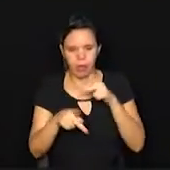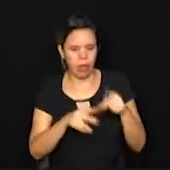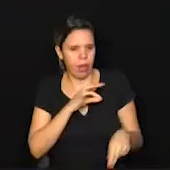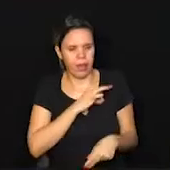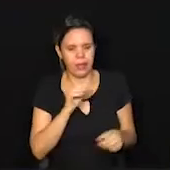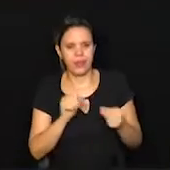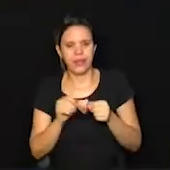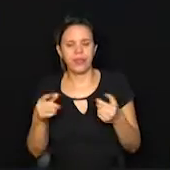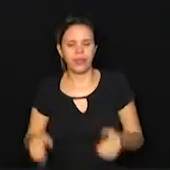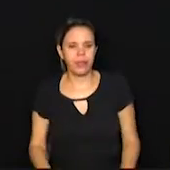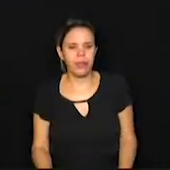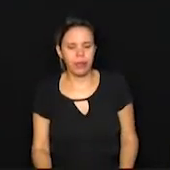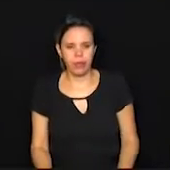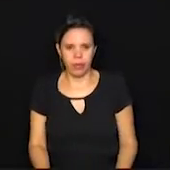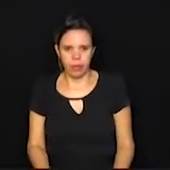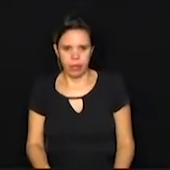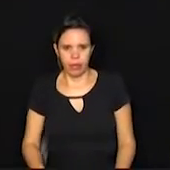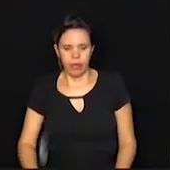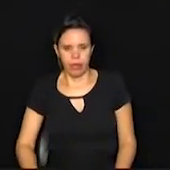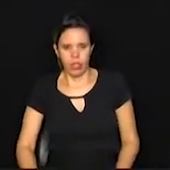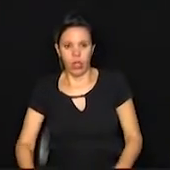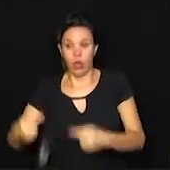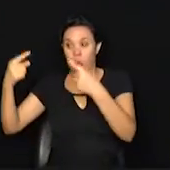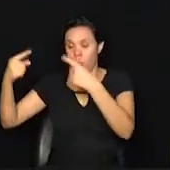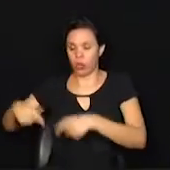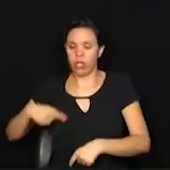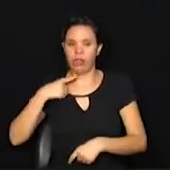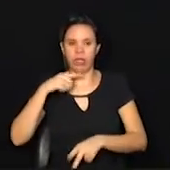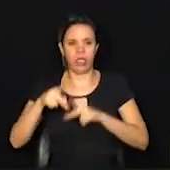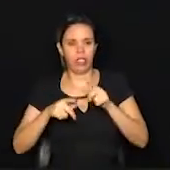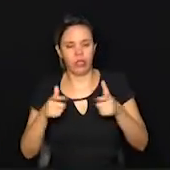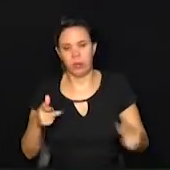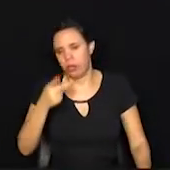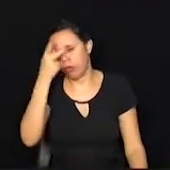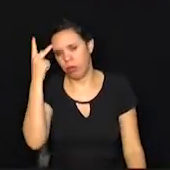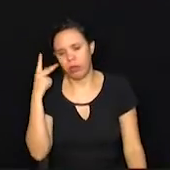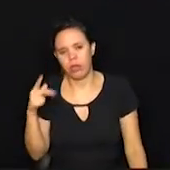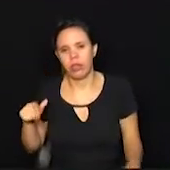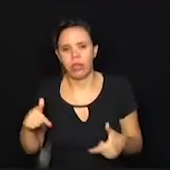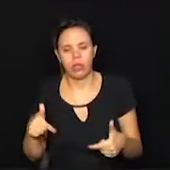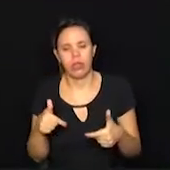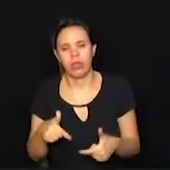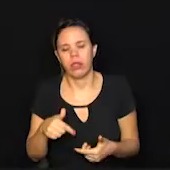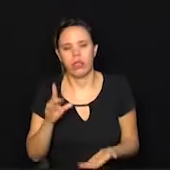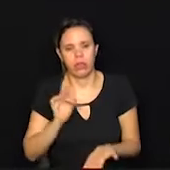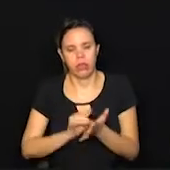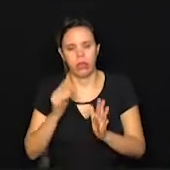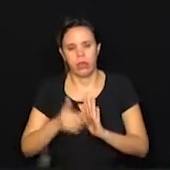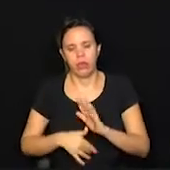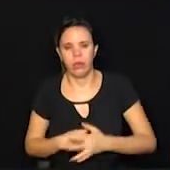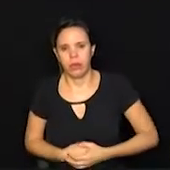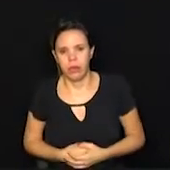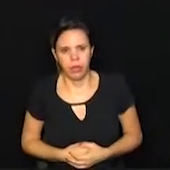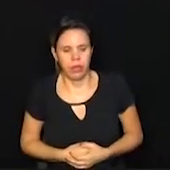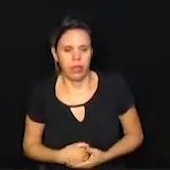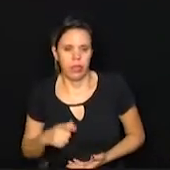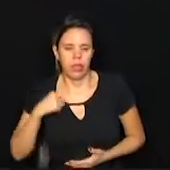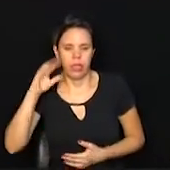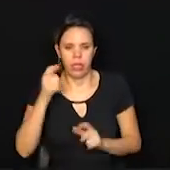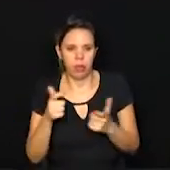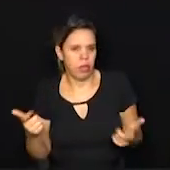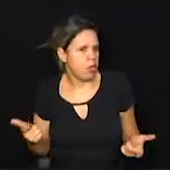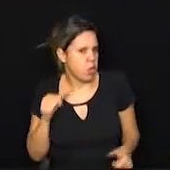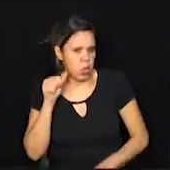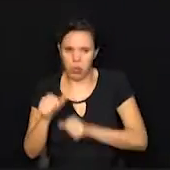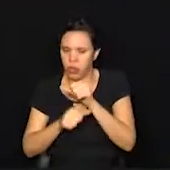fizeram foi contra a vontade da maioria do povo brasileiro e os atos deles confirmam isso né quem tem maioria